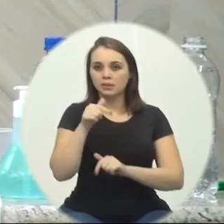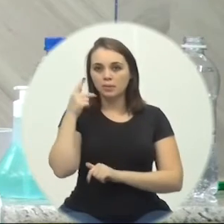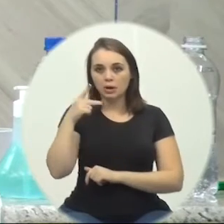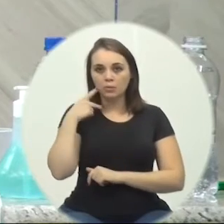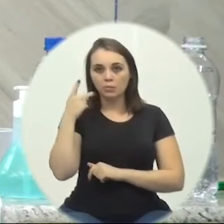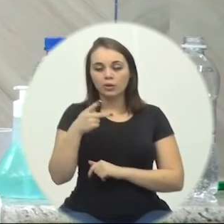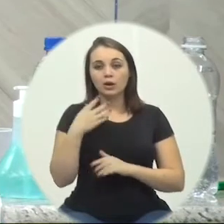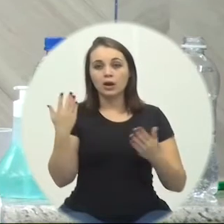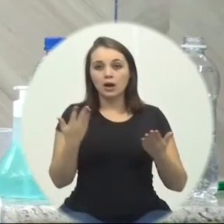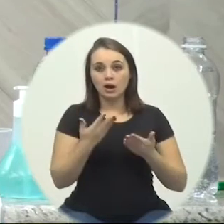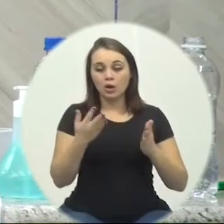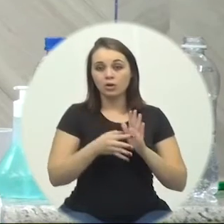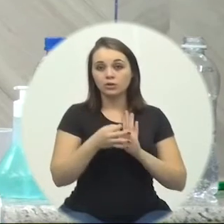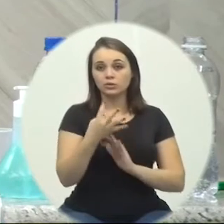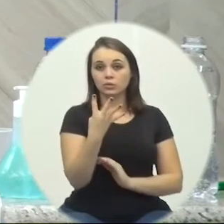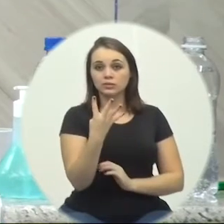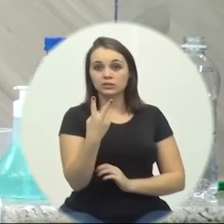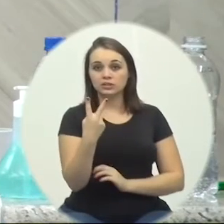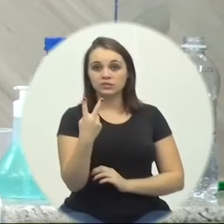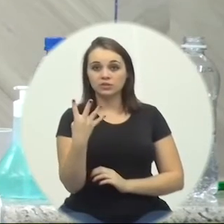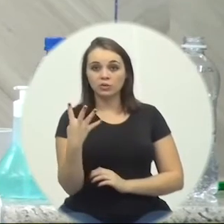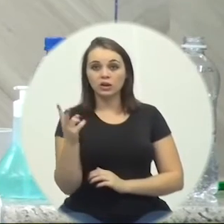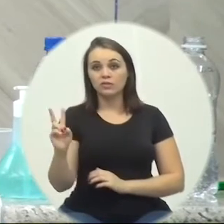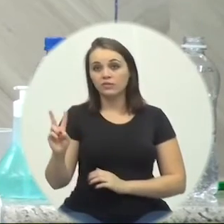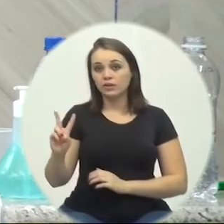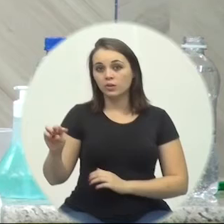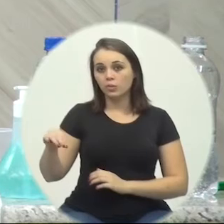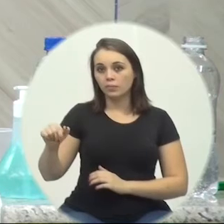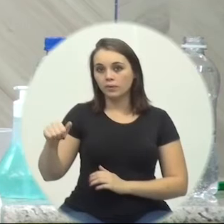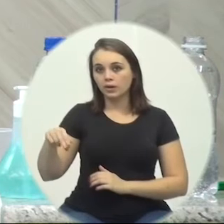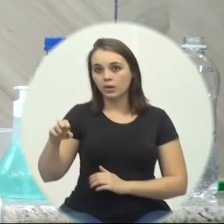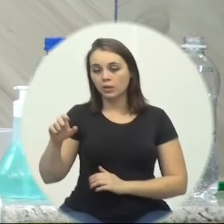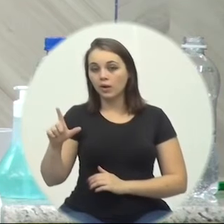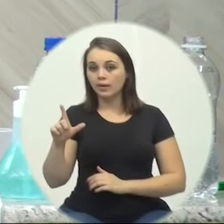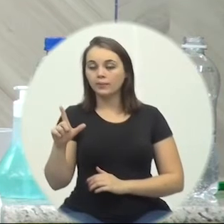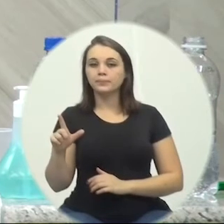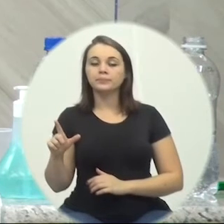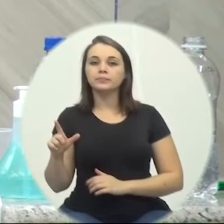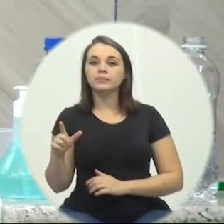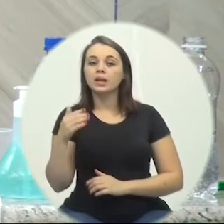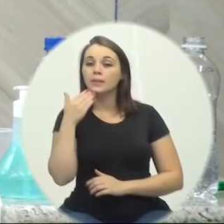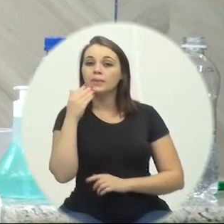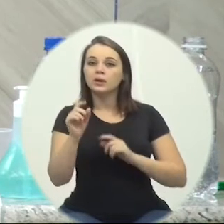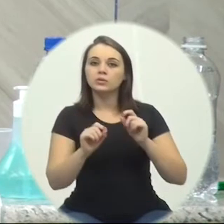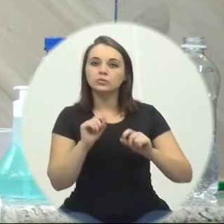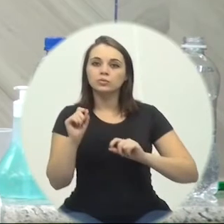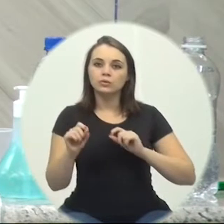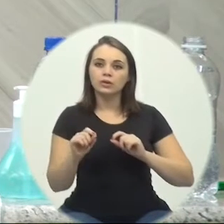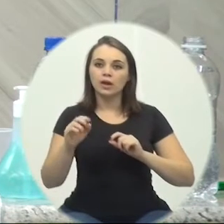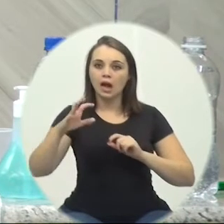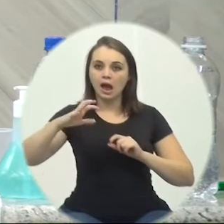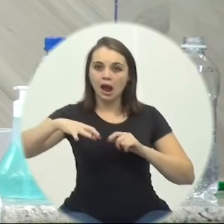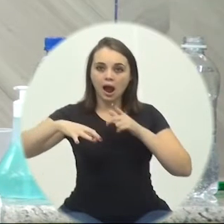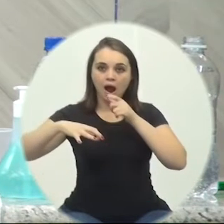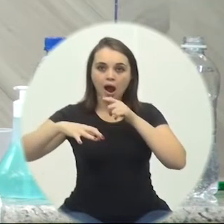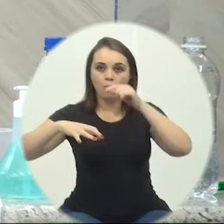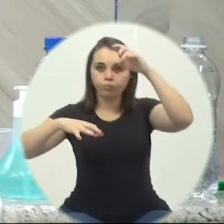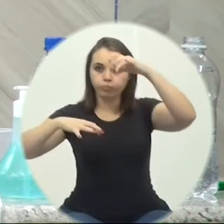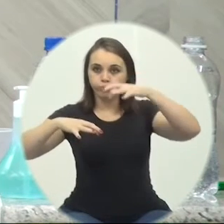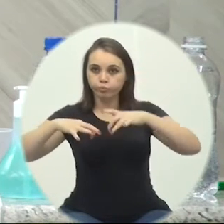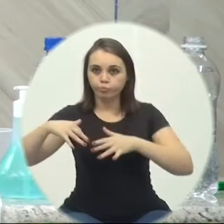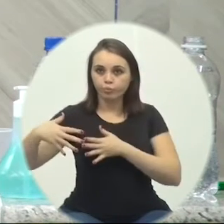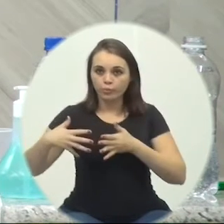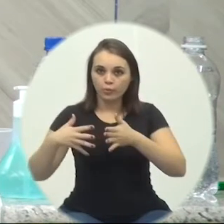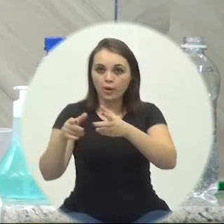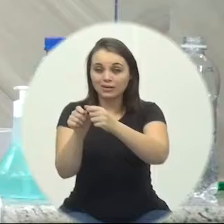indicação 424-2021, autor vereador Manuel Rosengue da Silva, desobstrução e conserto das bocas de lobo,